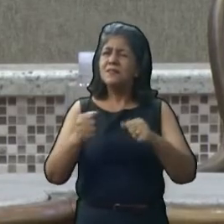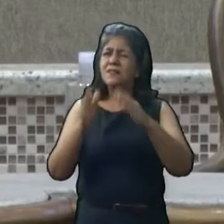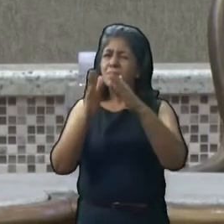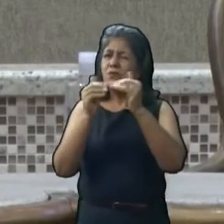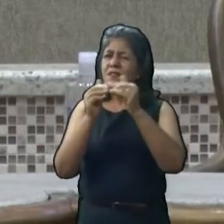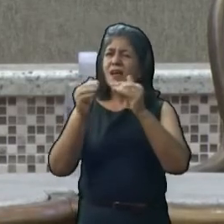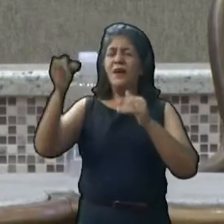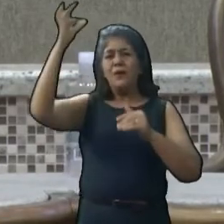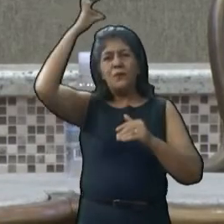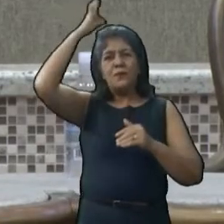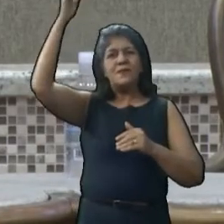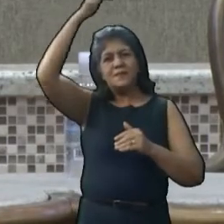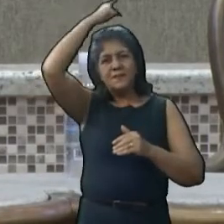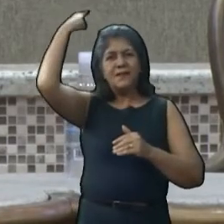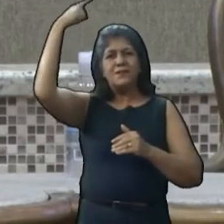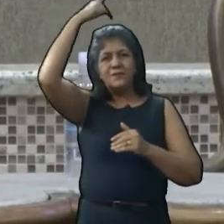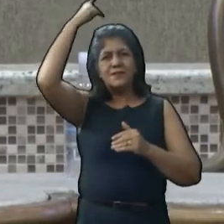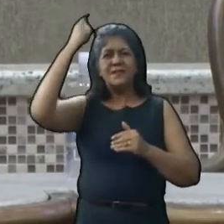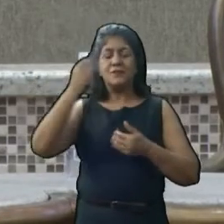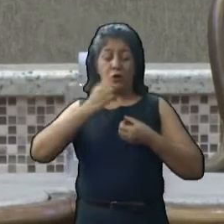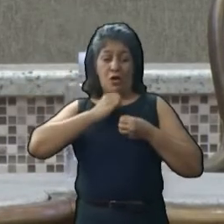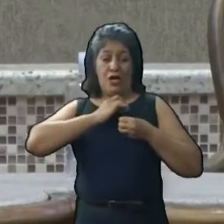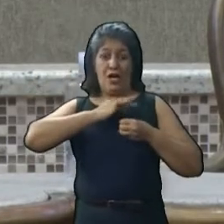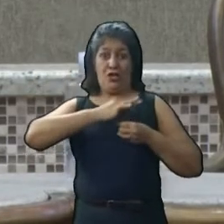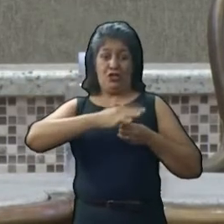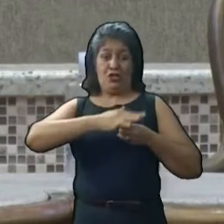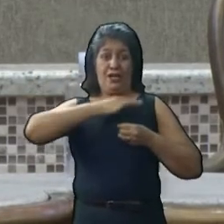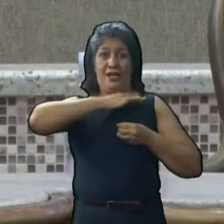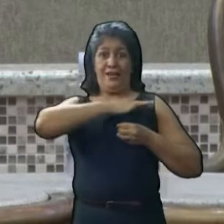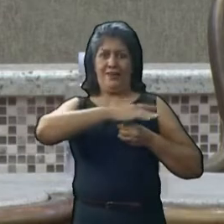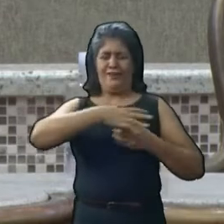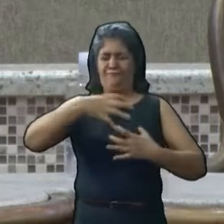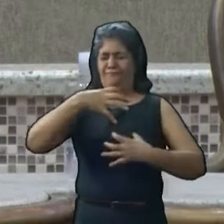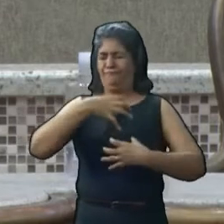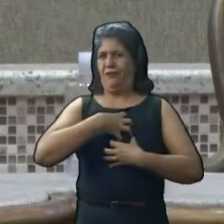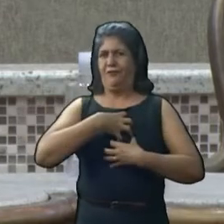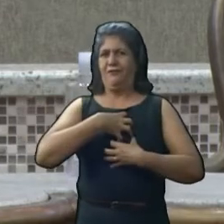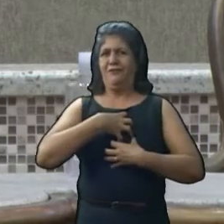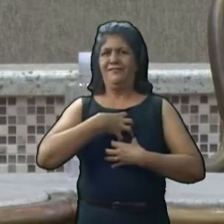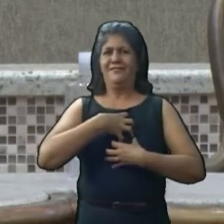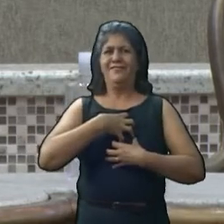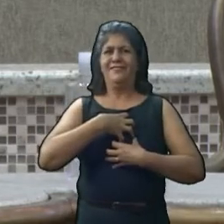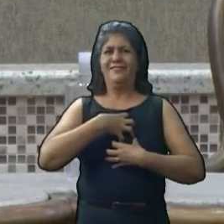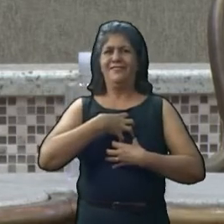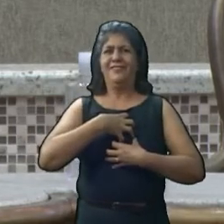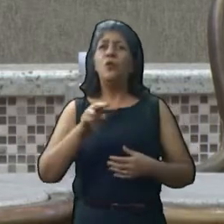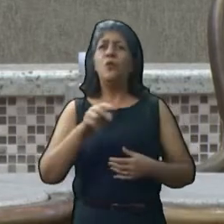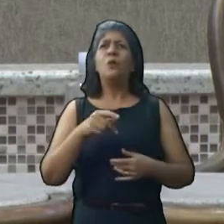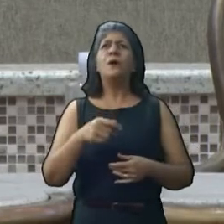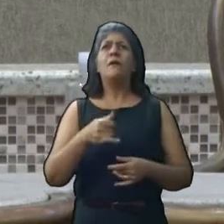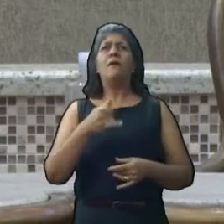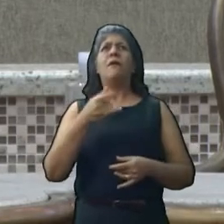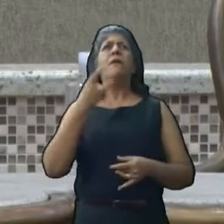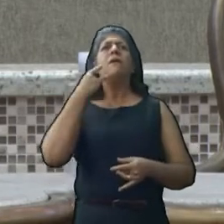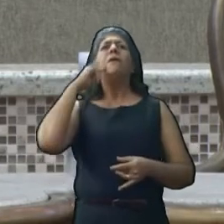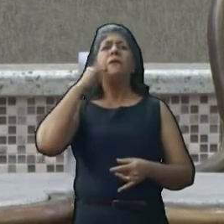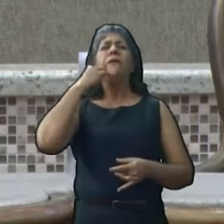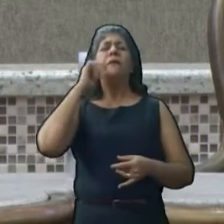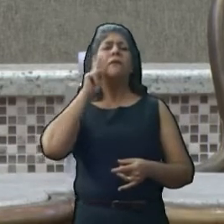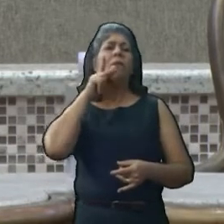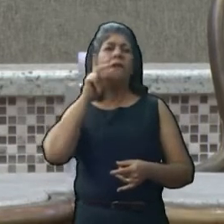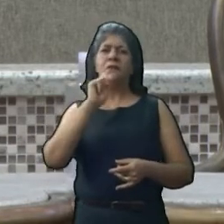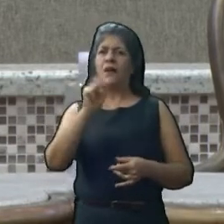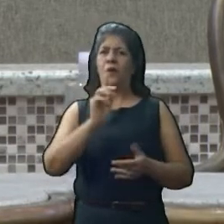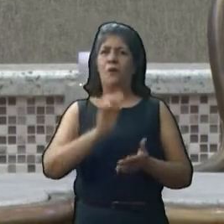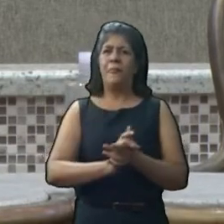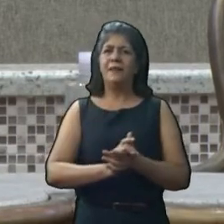cristo o enchei-vos do espírito santo não vos embriagueis com vinho mas enchei-vos do espírito santo